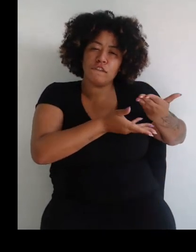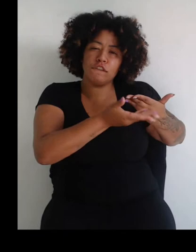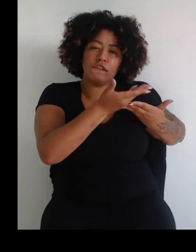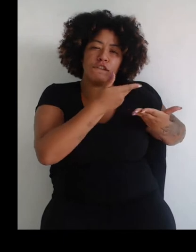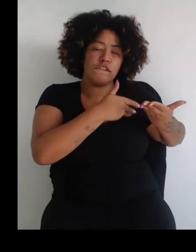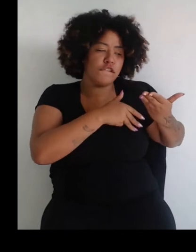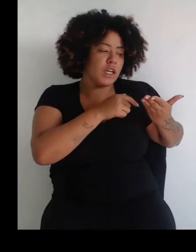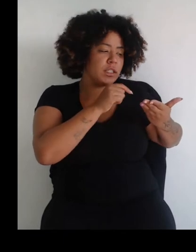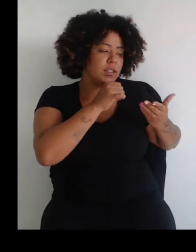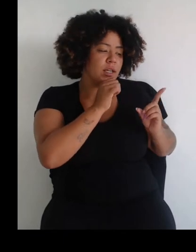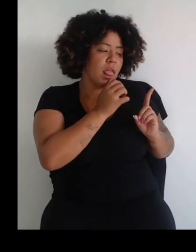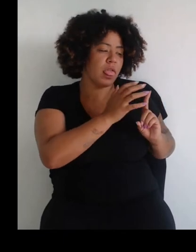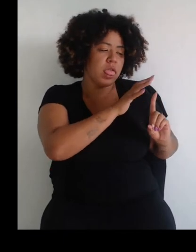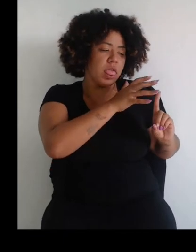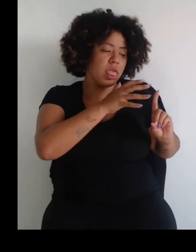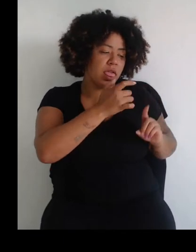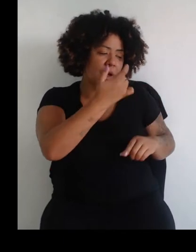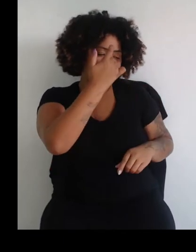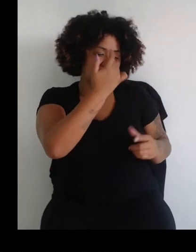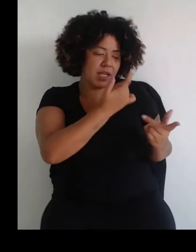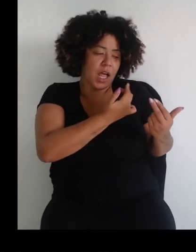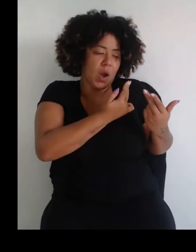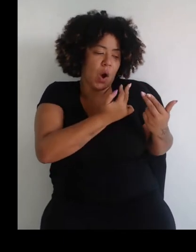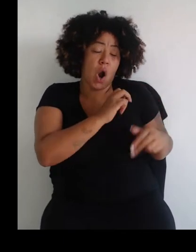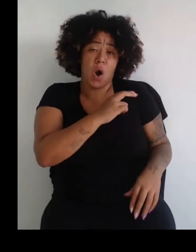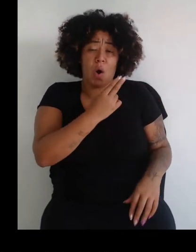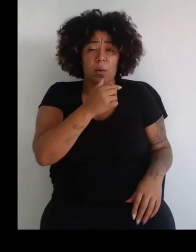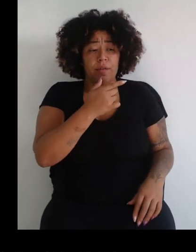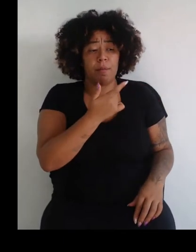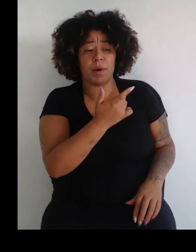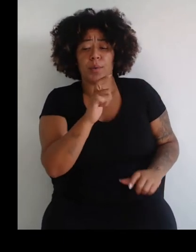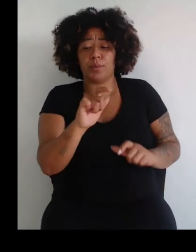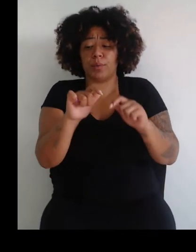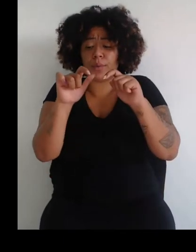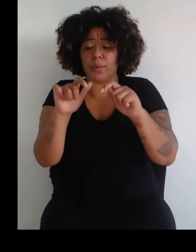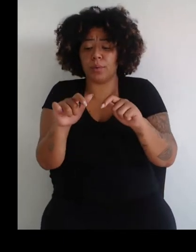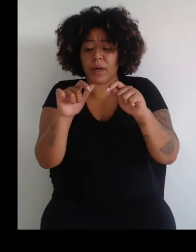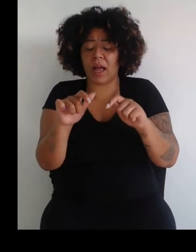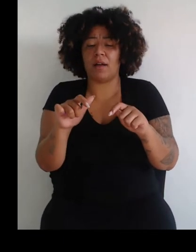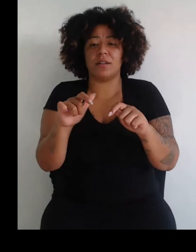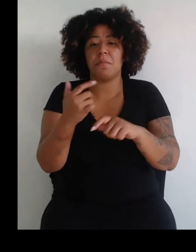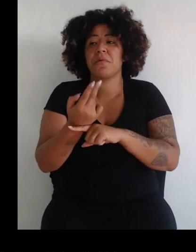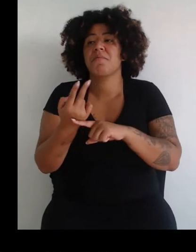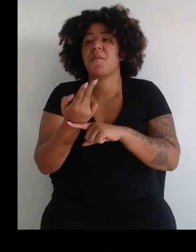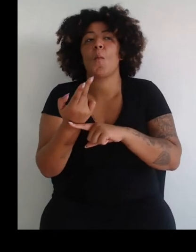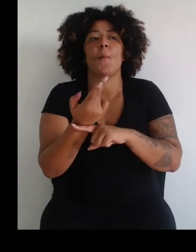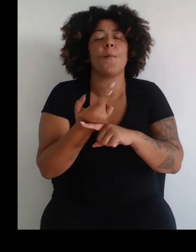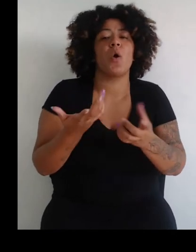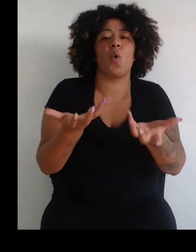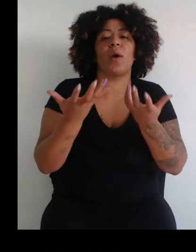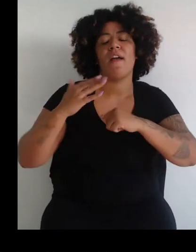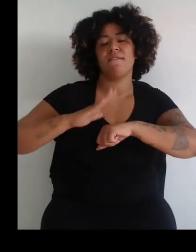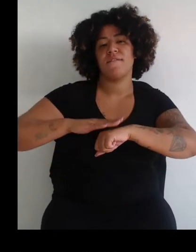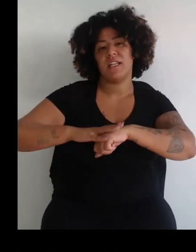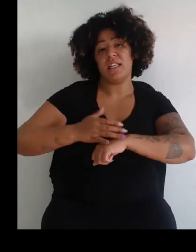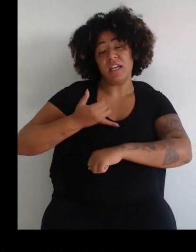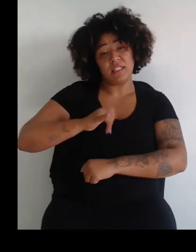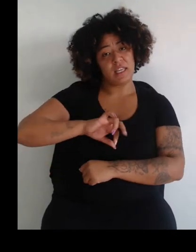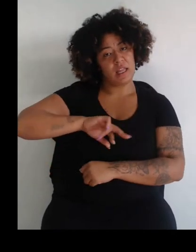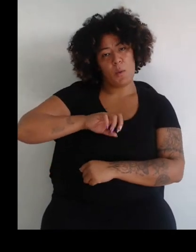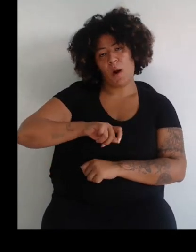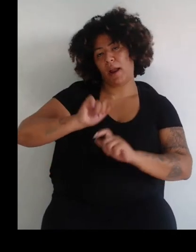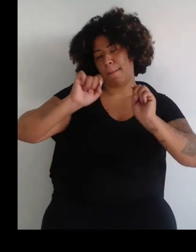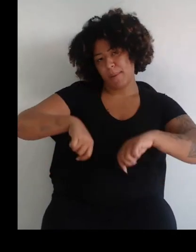pensa como eles e se não eles vão para outro lugar completar aquilo que eles querem fazer se não for possível ali